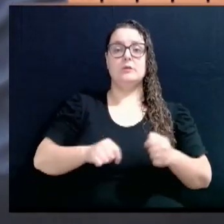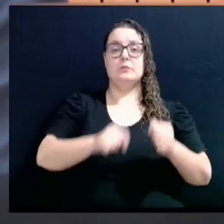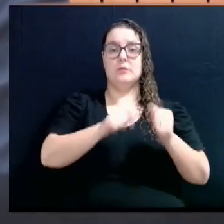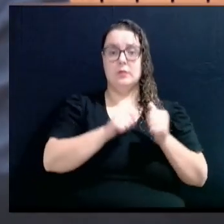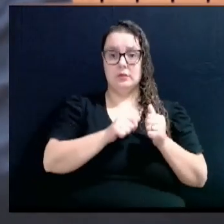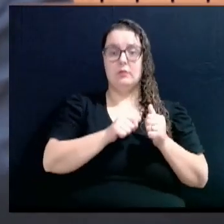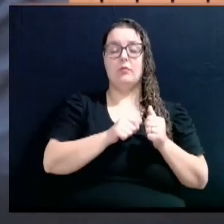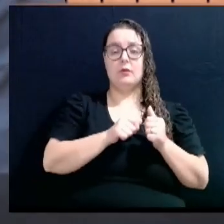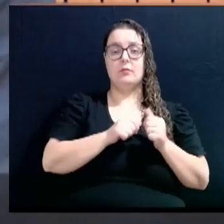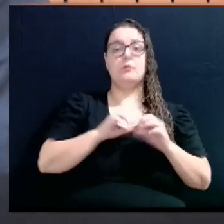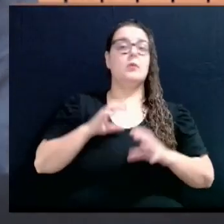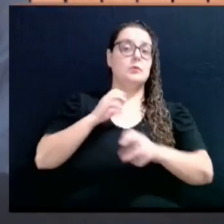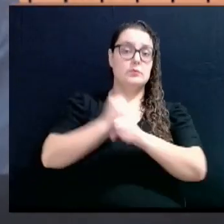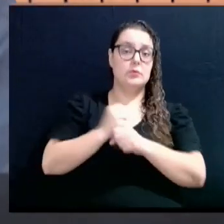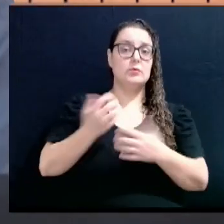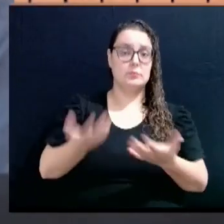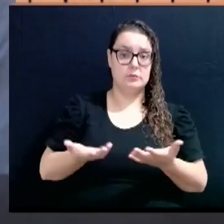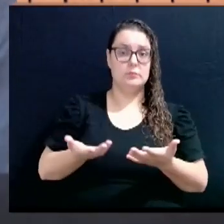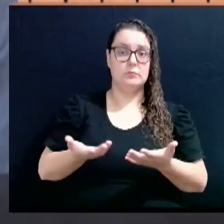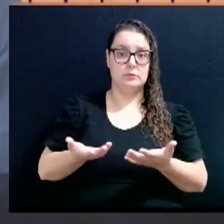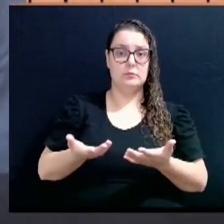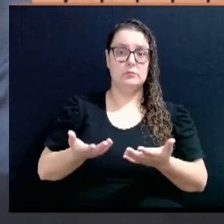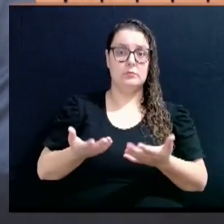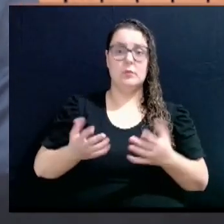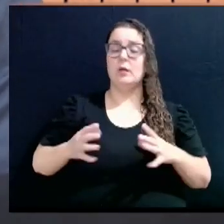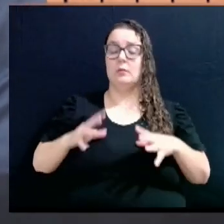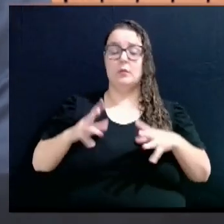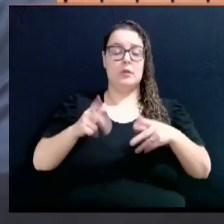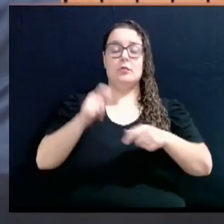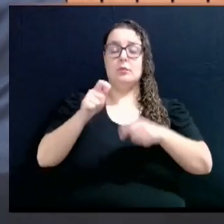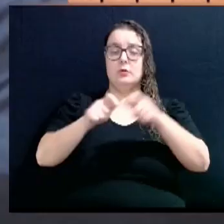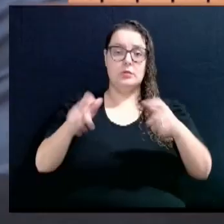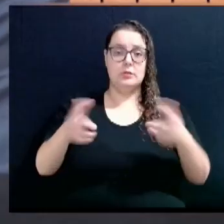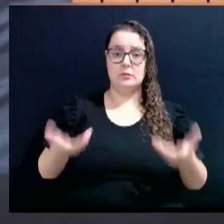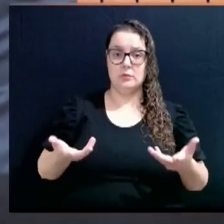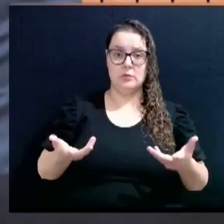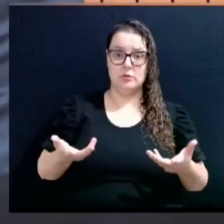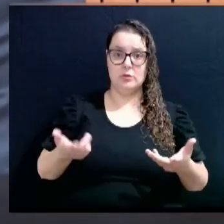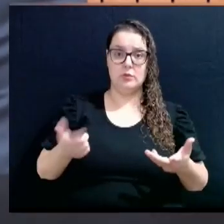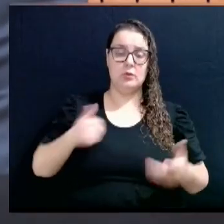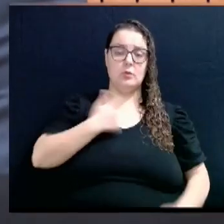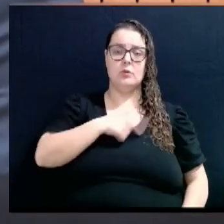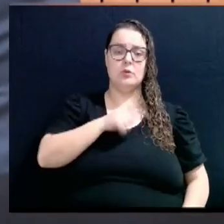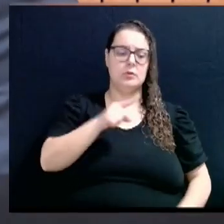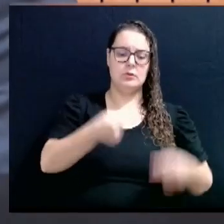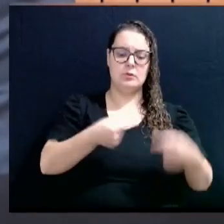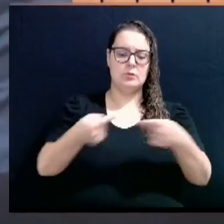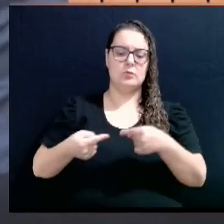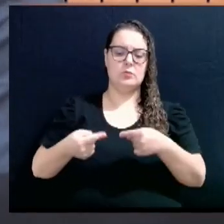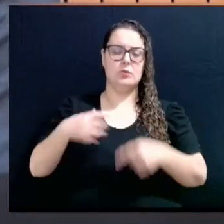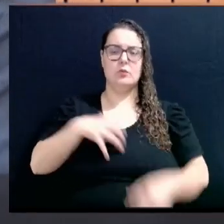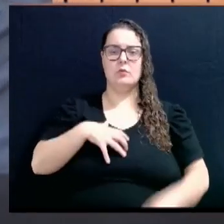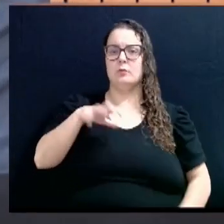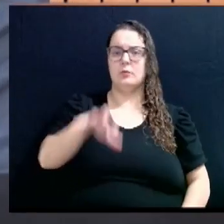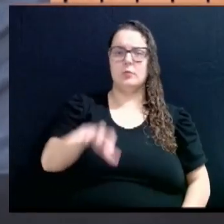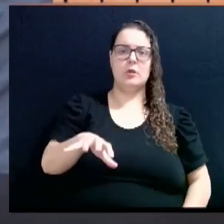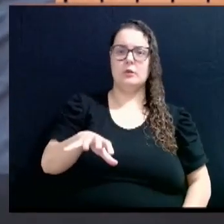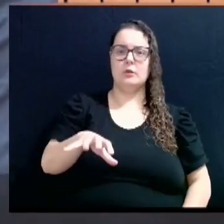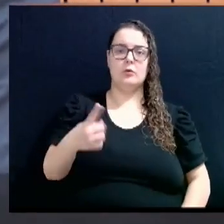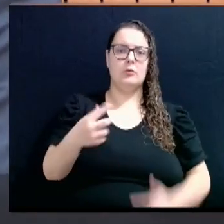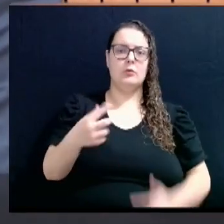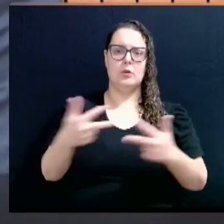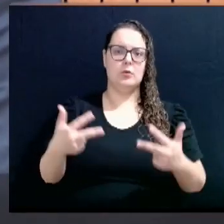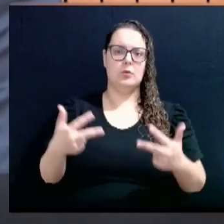todo. É para todas as pessoas. Então, nós não estamos discutindo uma situação pontual de uma